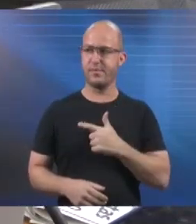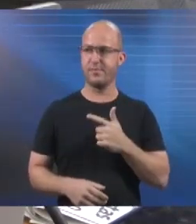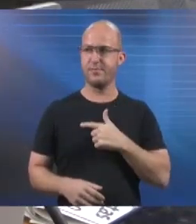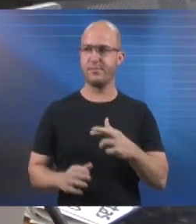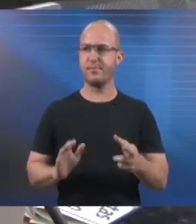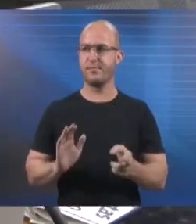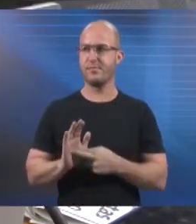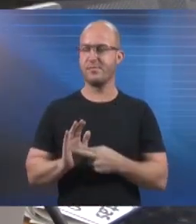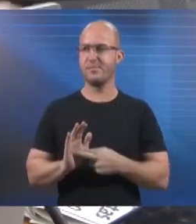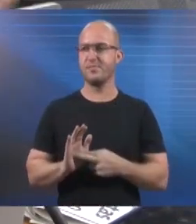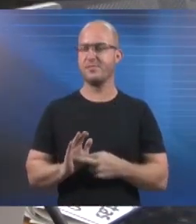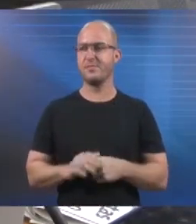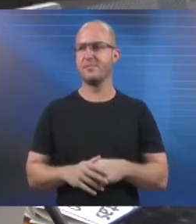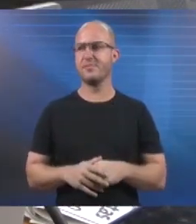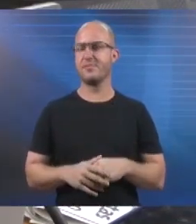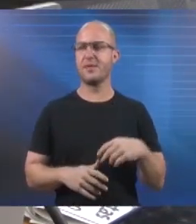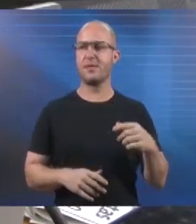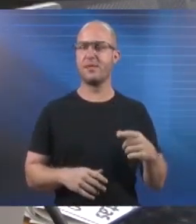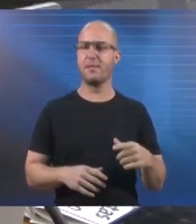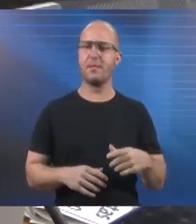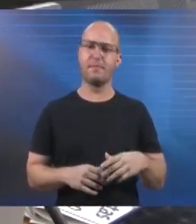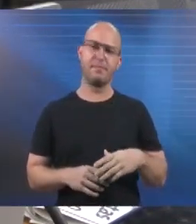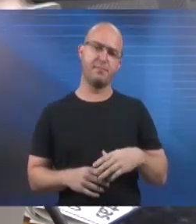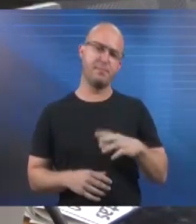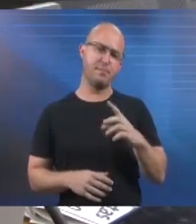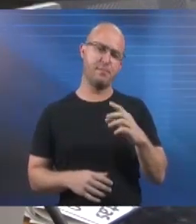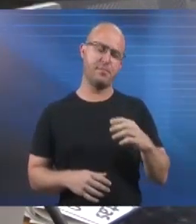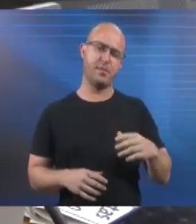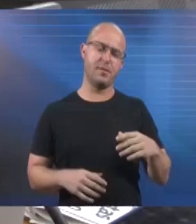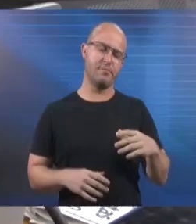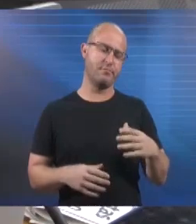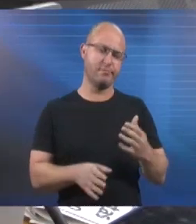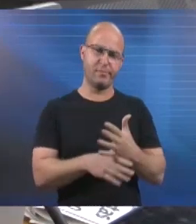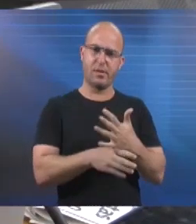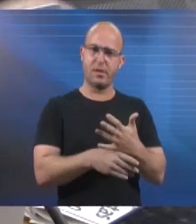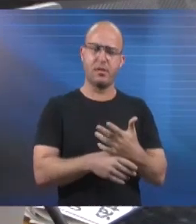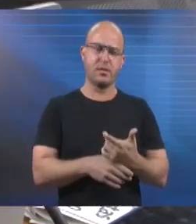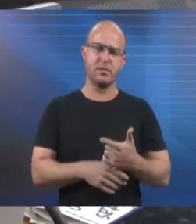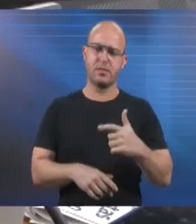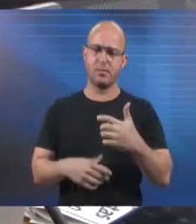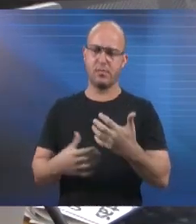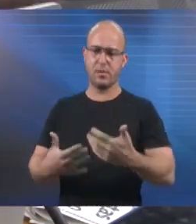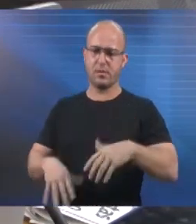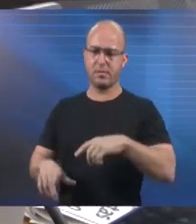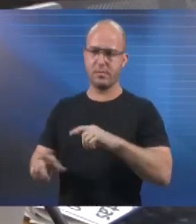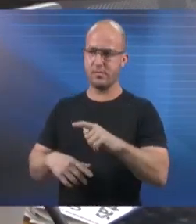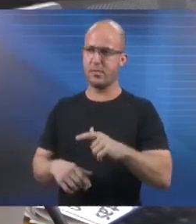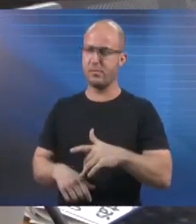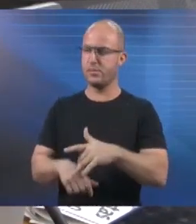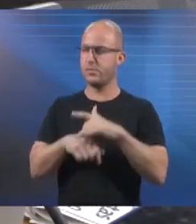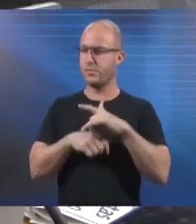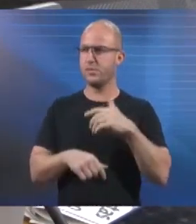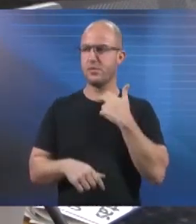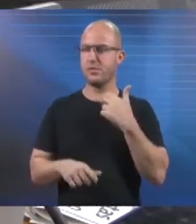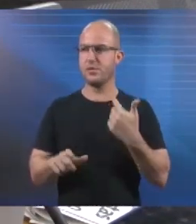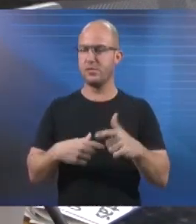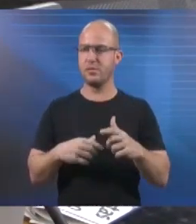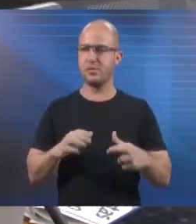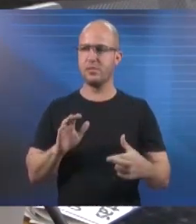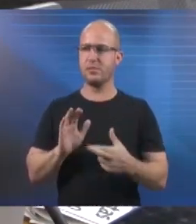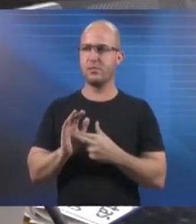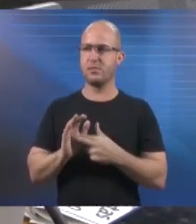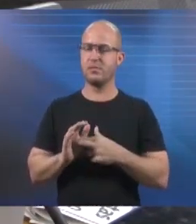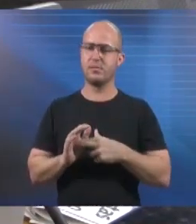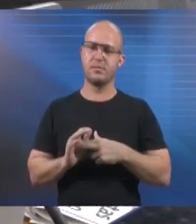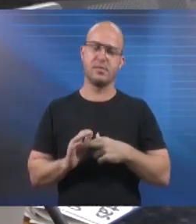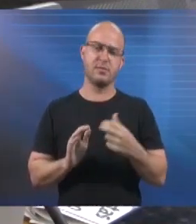Regimento nosso Isso é uma porcaria querem que a gente não trabalhe certo eu acho um aa a gente não poder trabalhar por conta de um Regimento